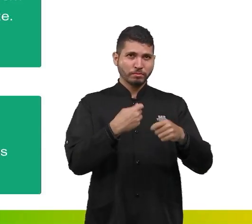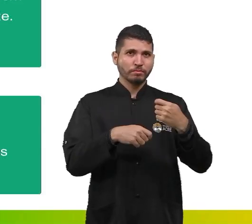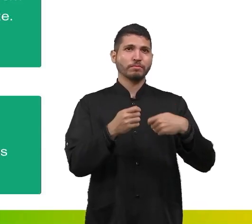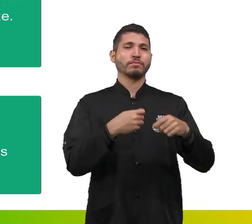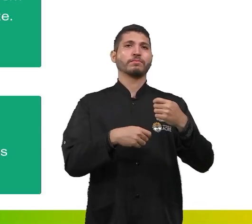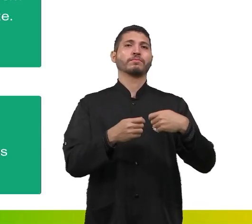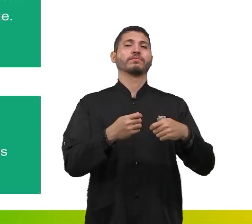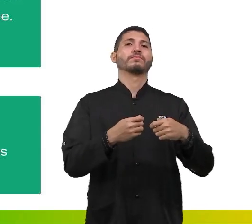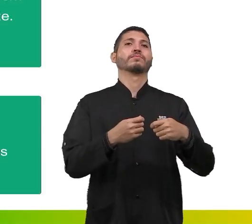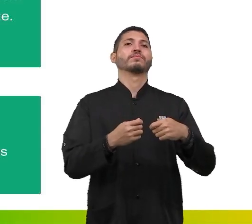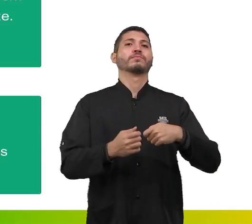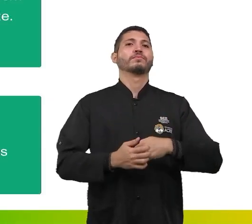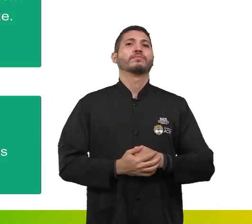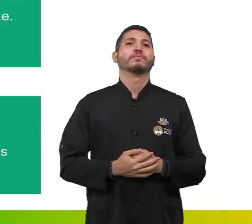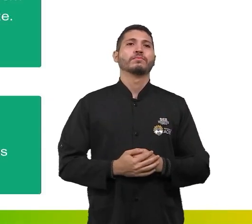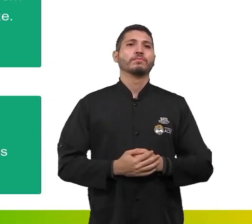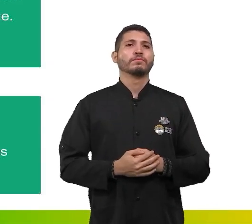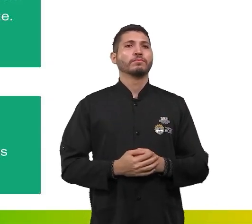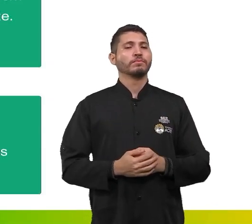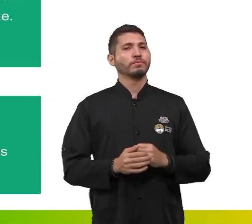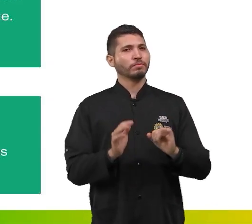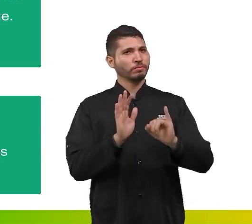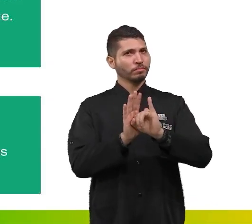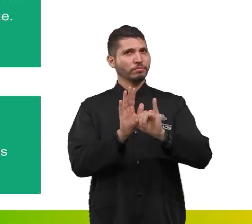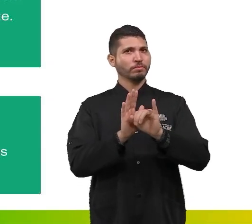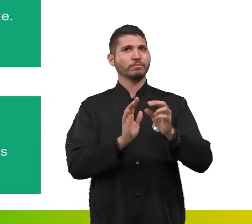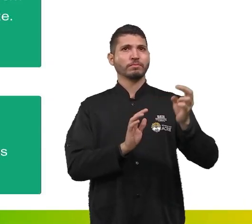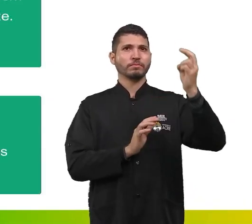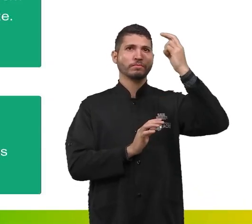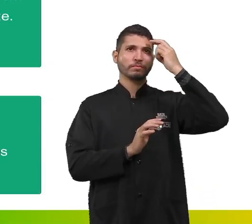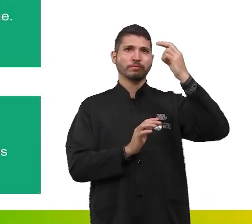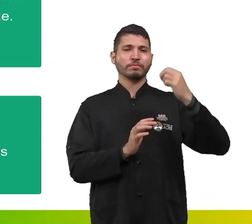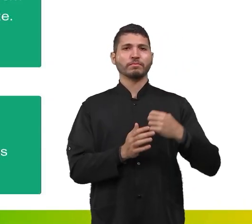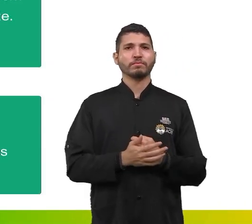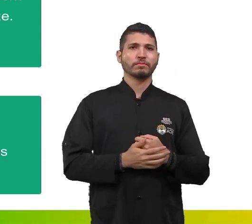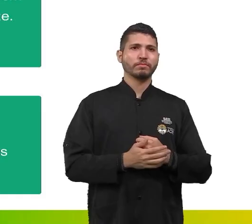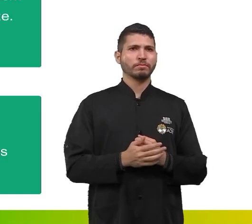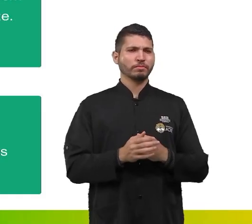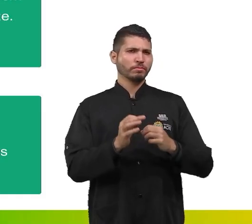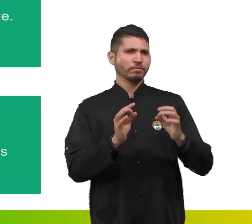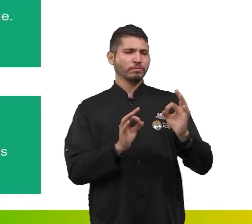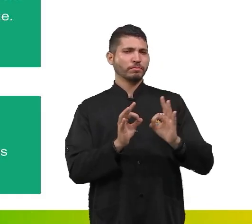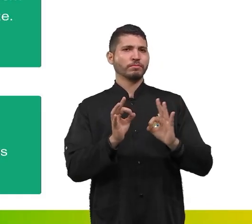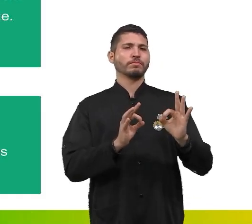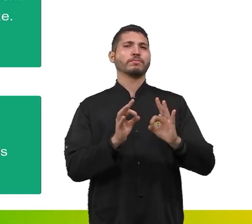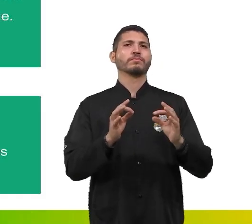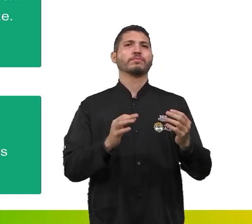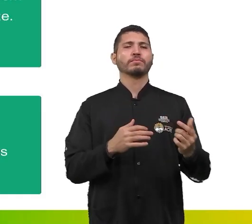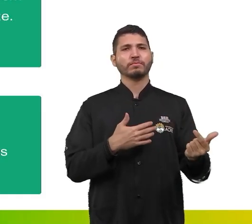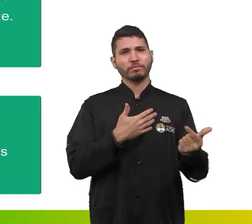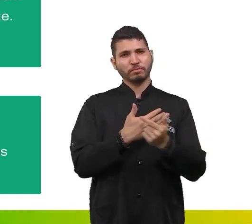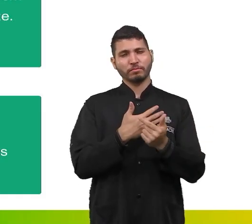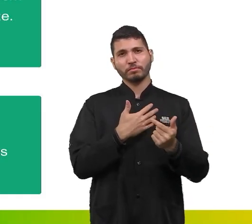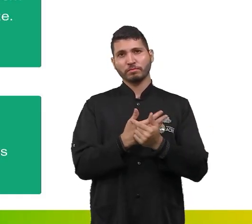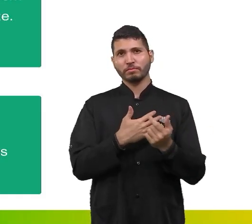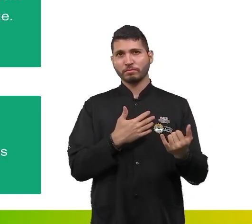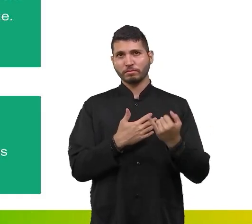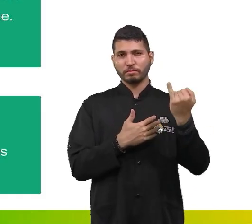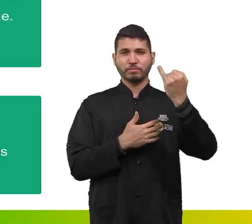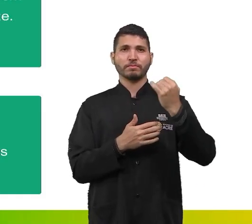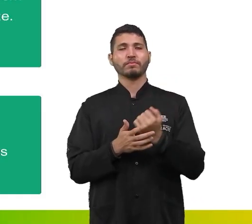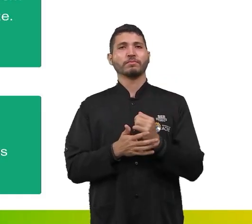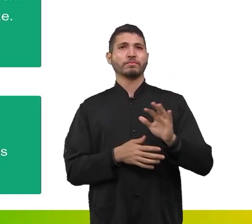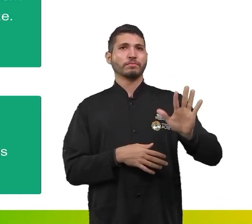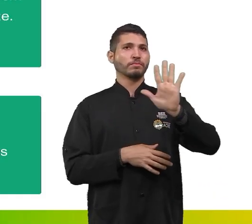contemporâneo. Identidades culturais se formam e servem como base para o desenvolvimento do nacionalismo e